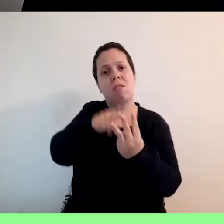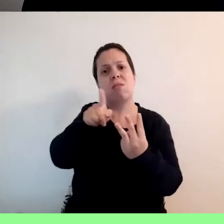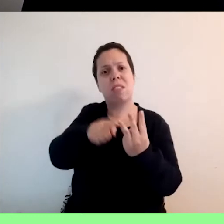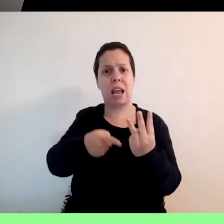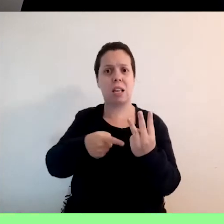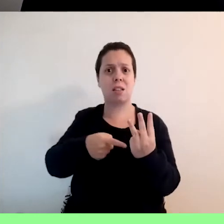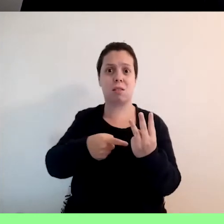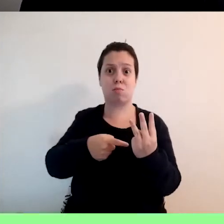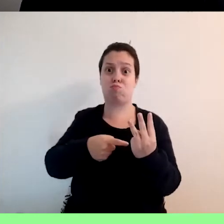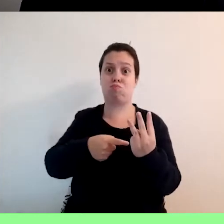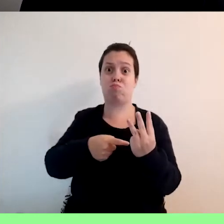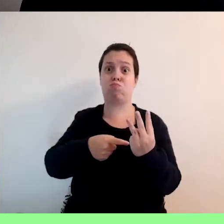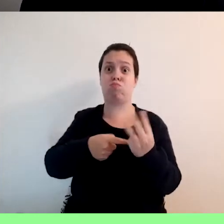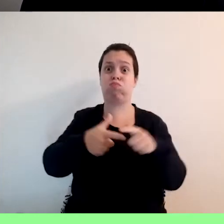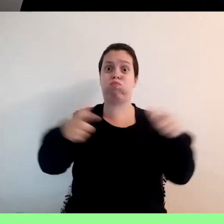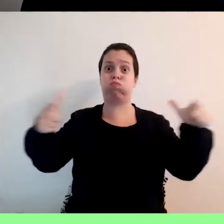extremamente populares